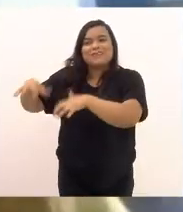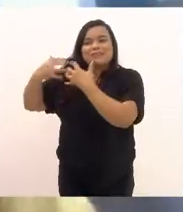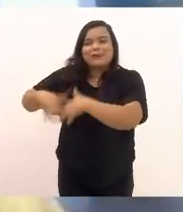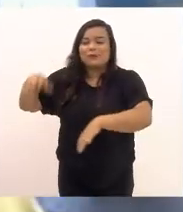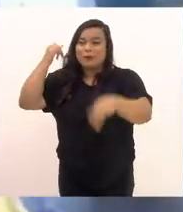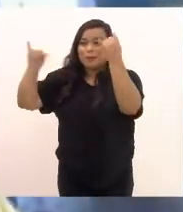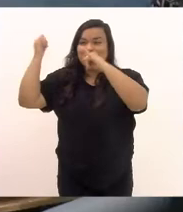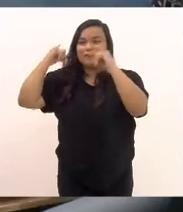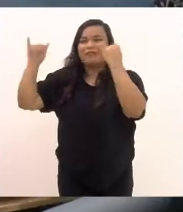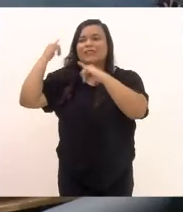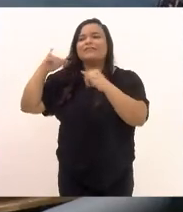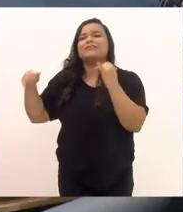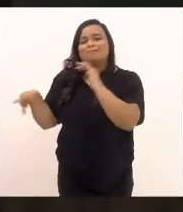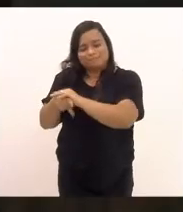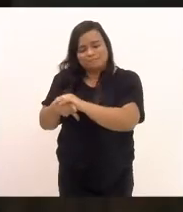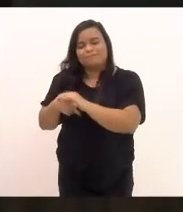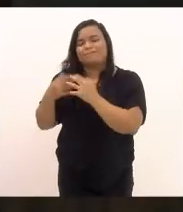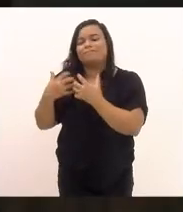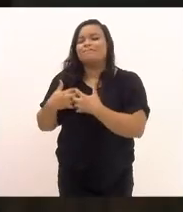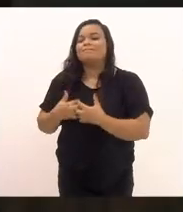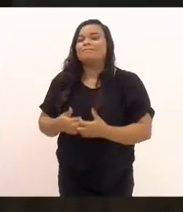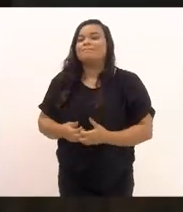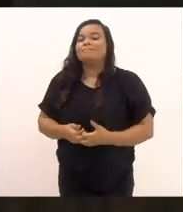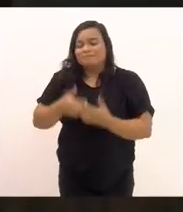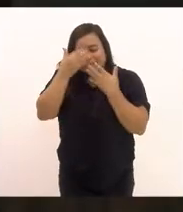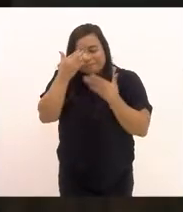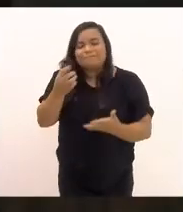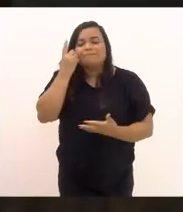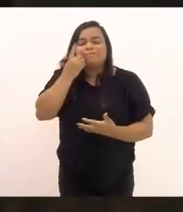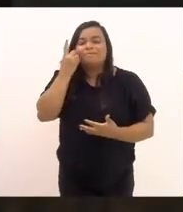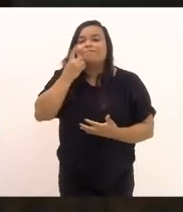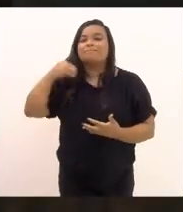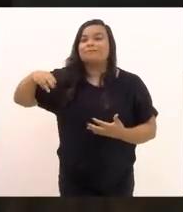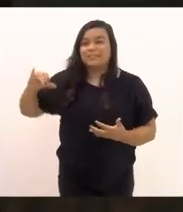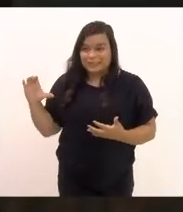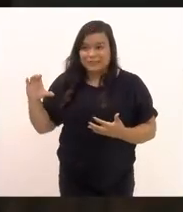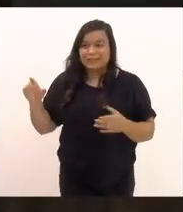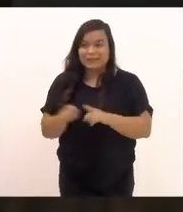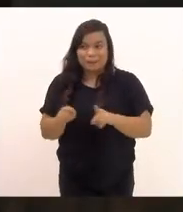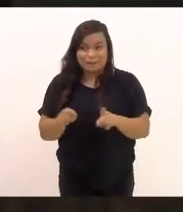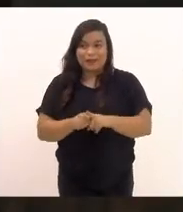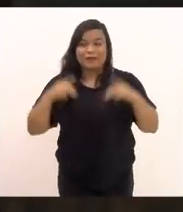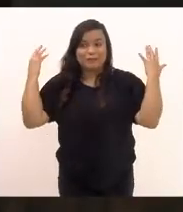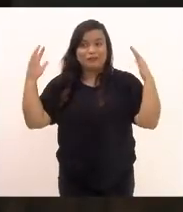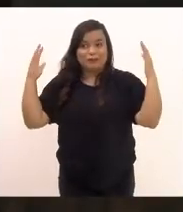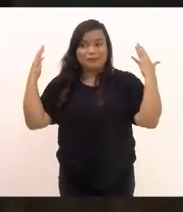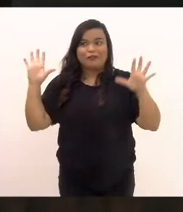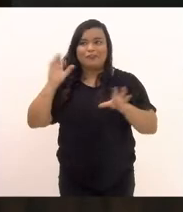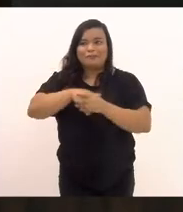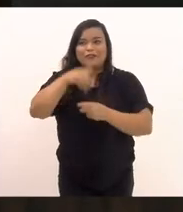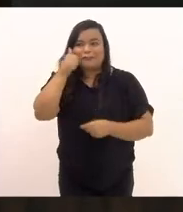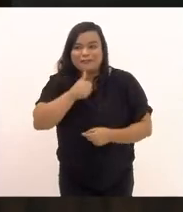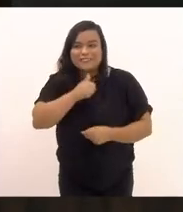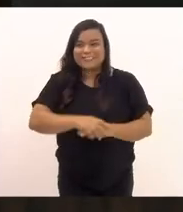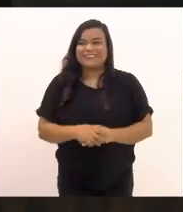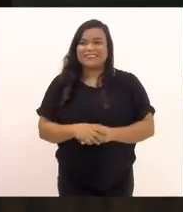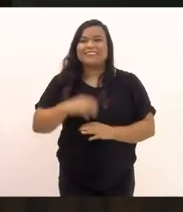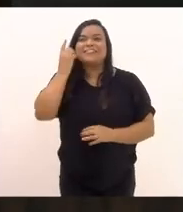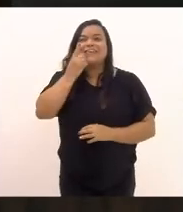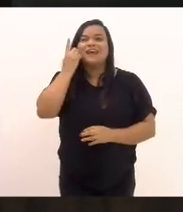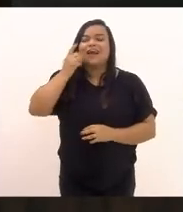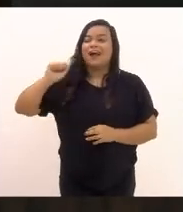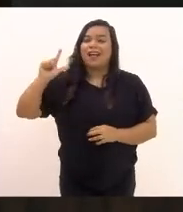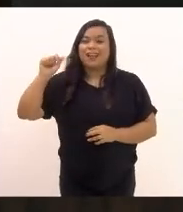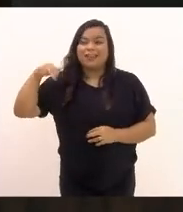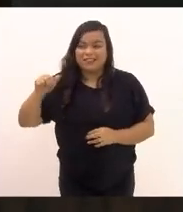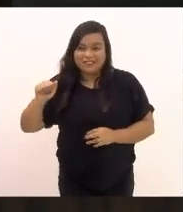prevenção. Obrigada, deputado Mink. E viva o voto feminino. Deputada Alana Passos. Aqui, ó.